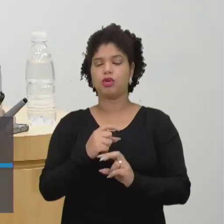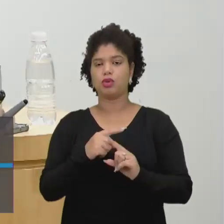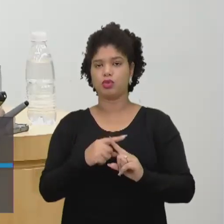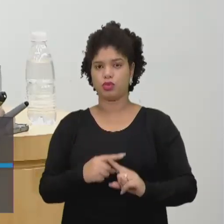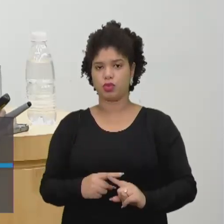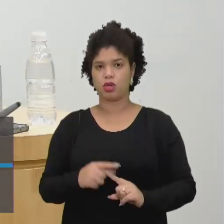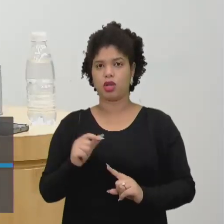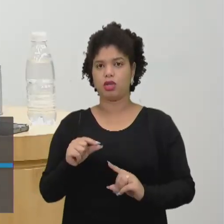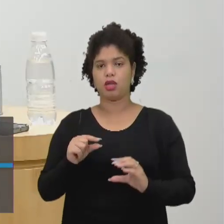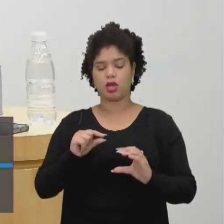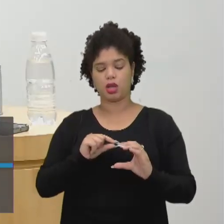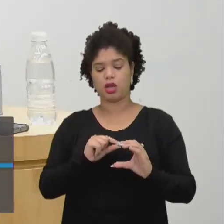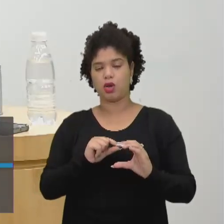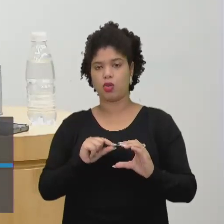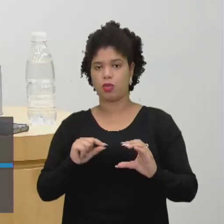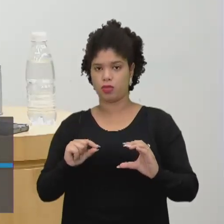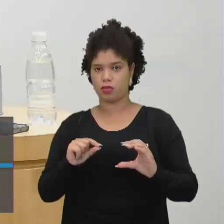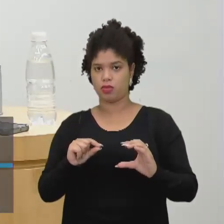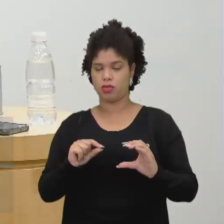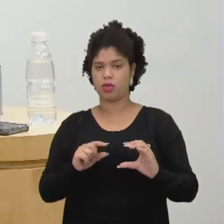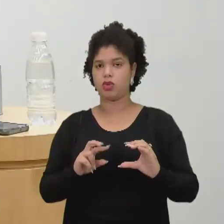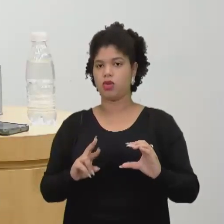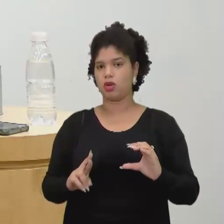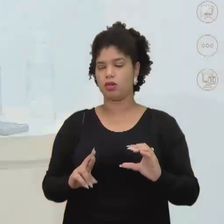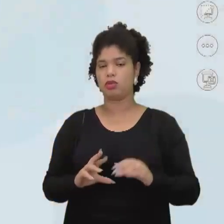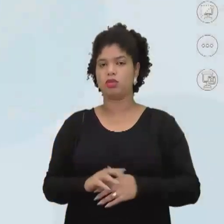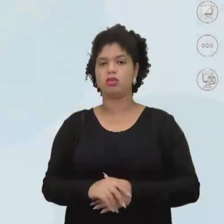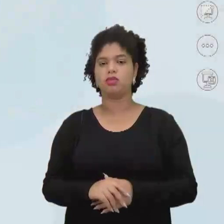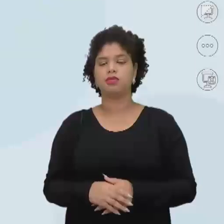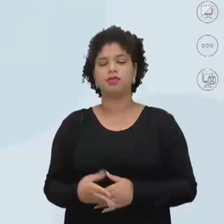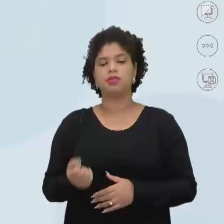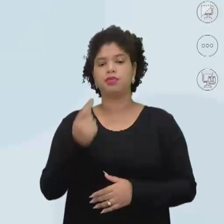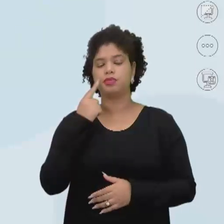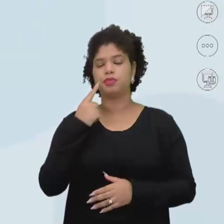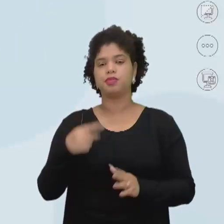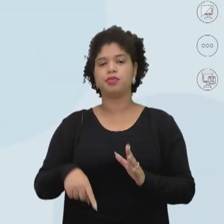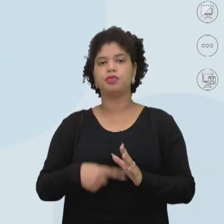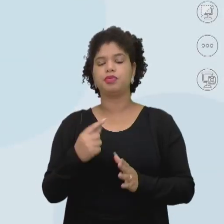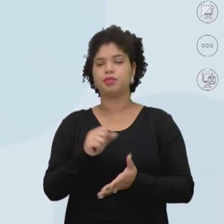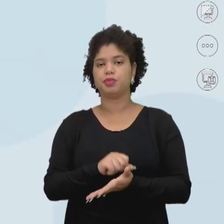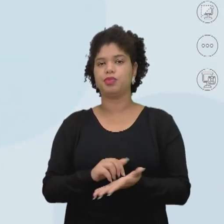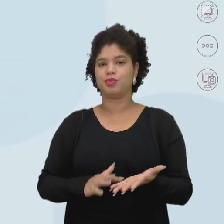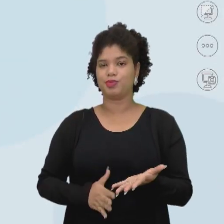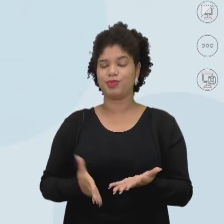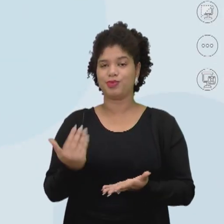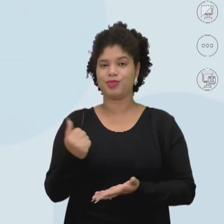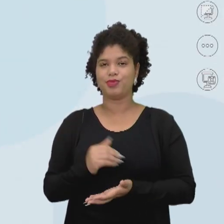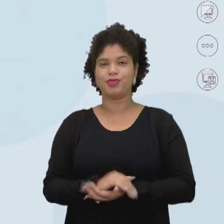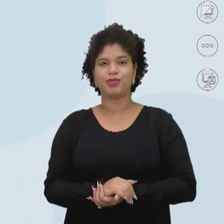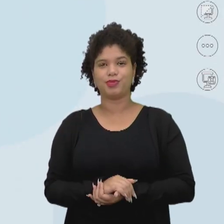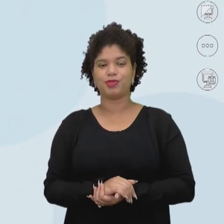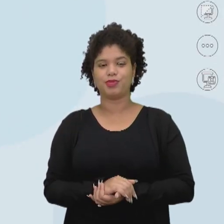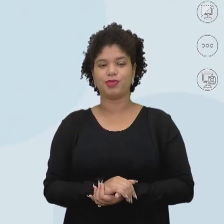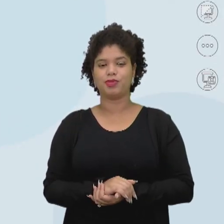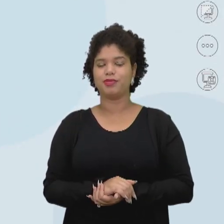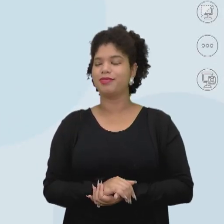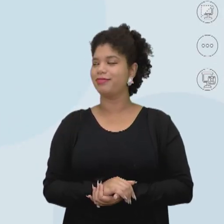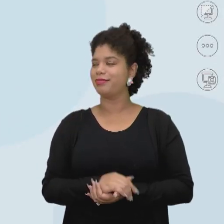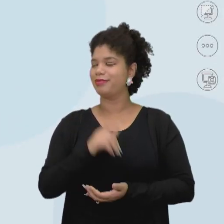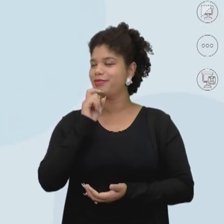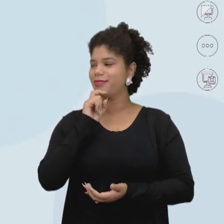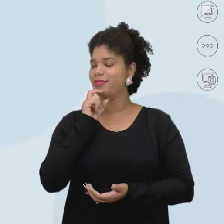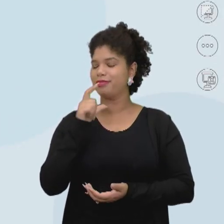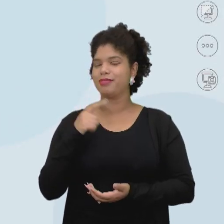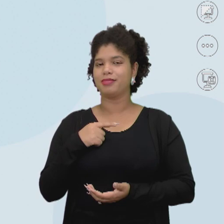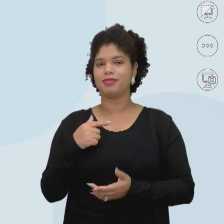comprimento ou área. Preparados? Então, vamos lá, vamos seguir. Ó. Pode colocar a primeira atividade para eles na tela. Tem um desenho bonitinho em verde aí, né,